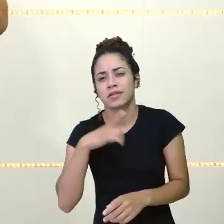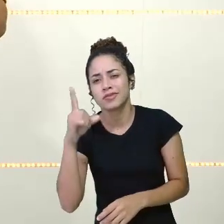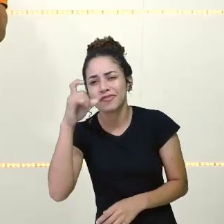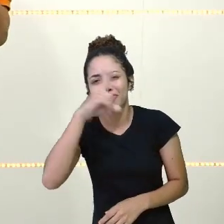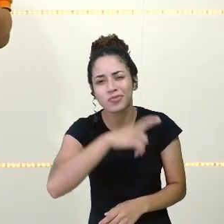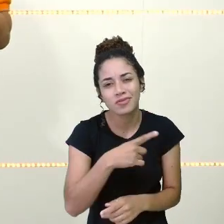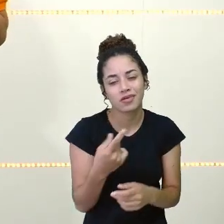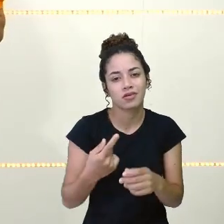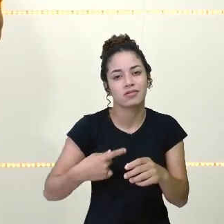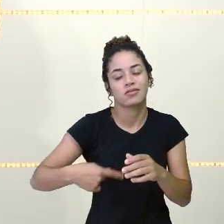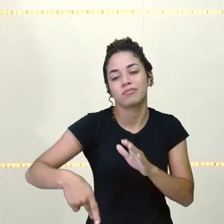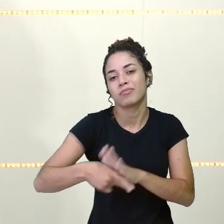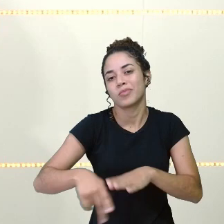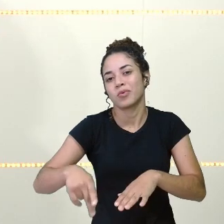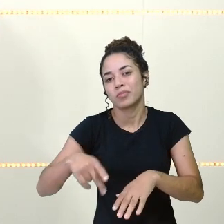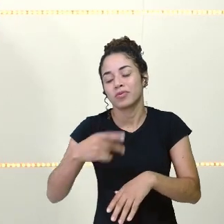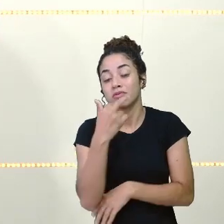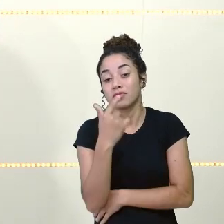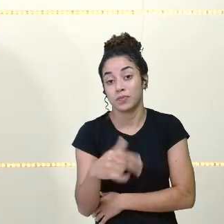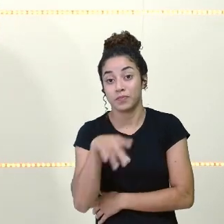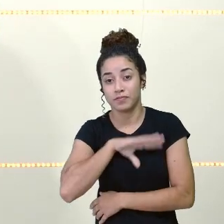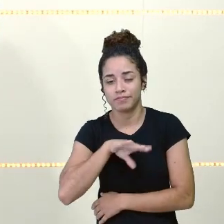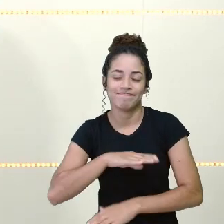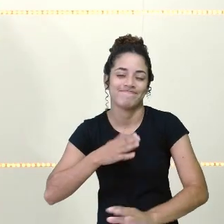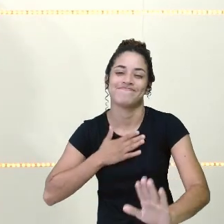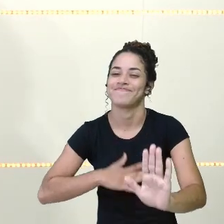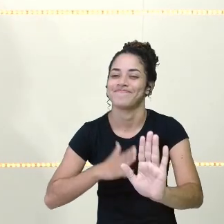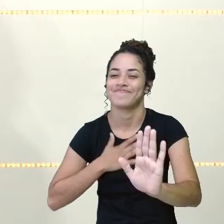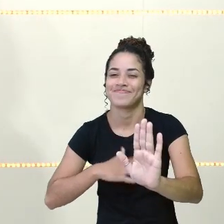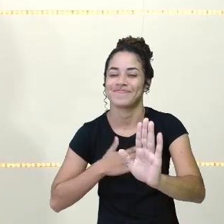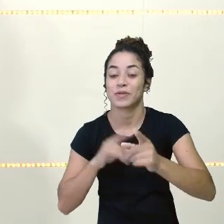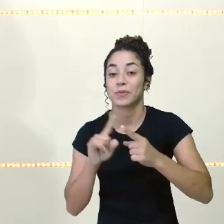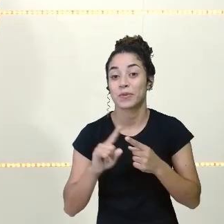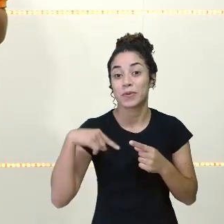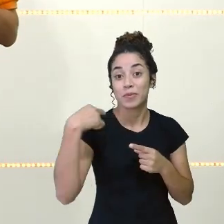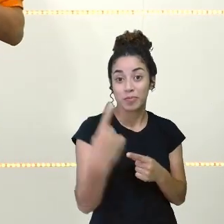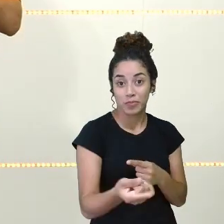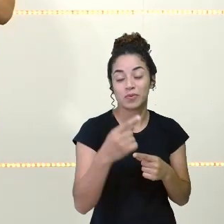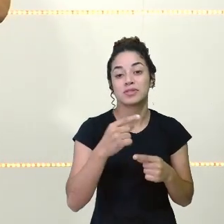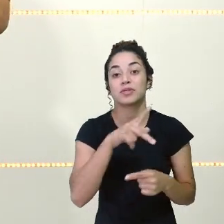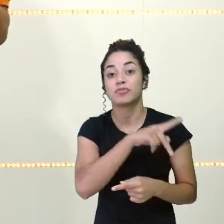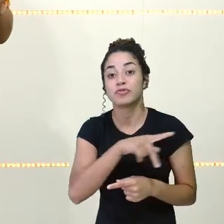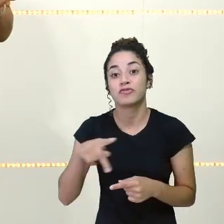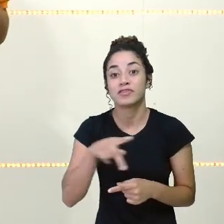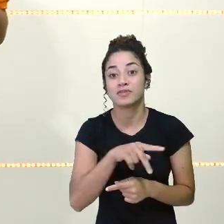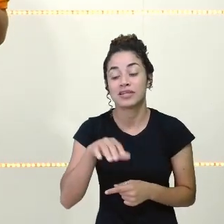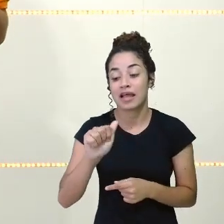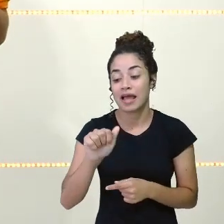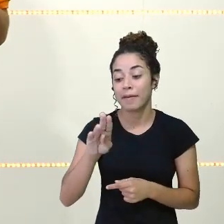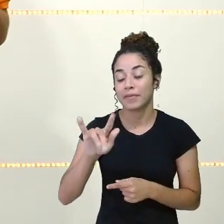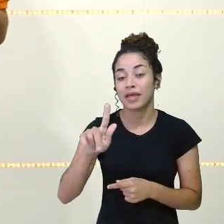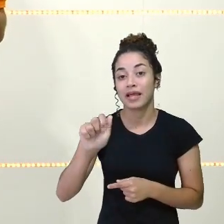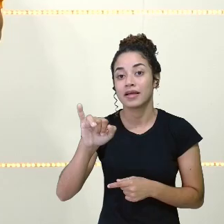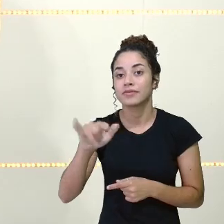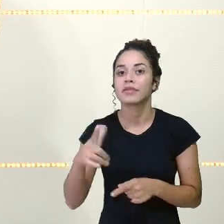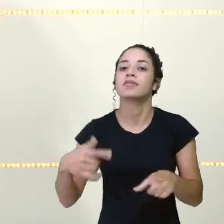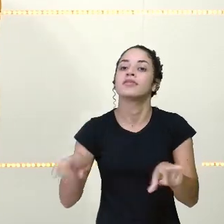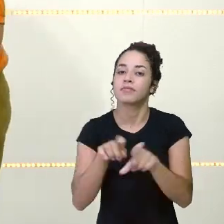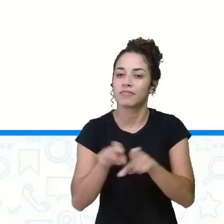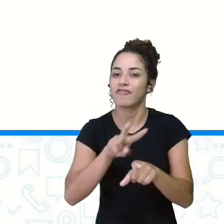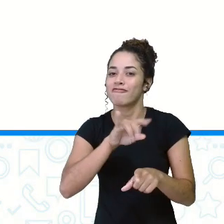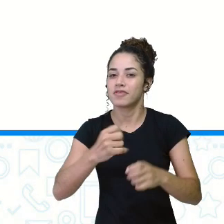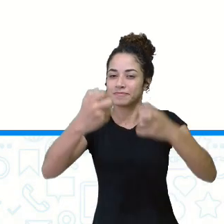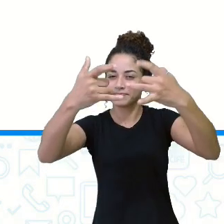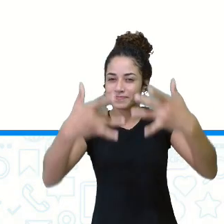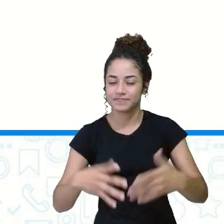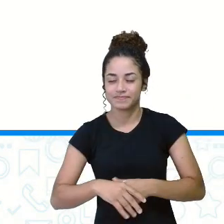língua portuguesa, fica tranquilo, fica tranquila que a professora Abigail vai trabalhar os assuntos também.